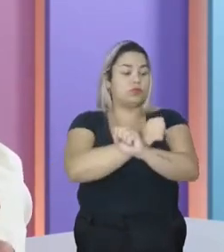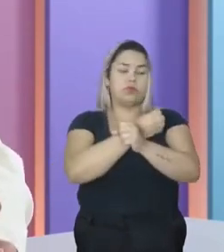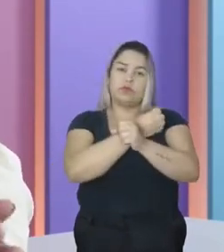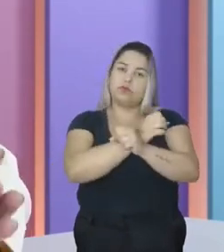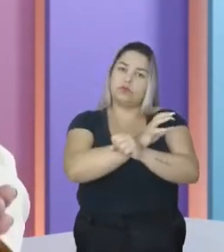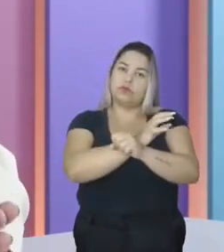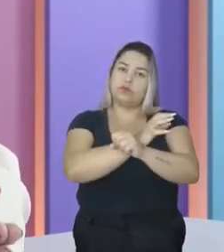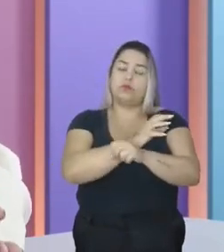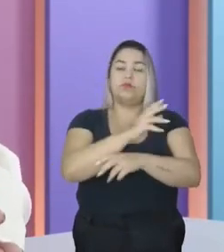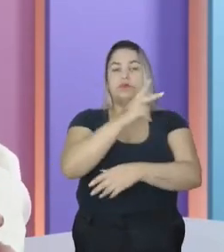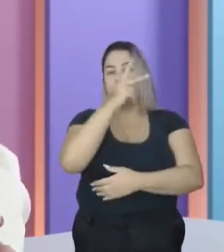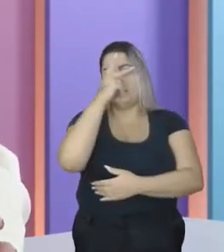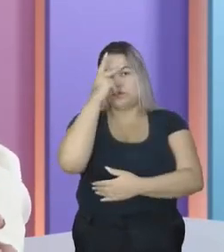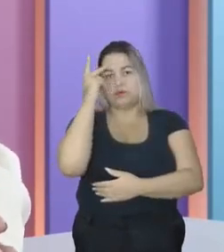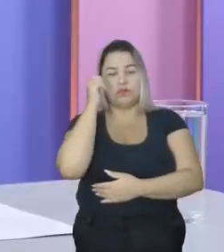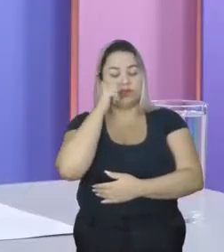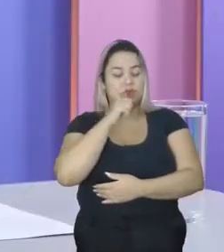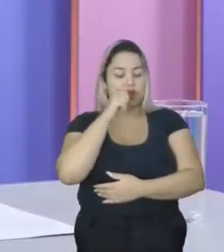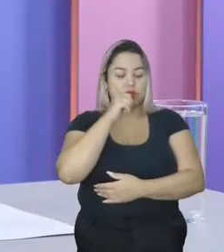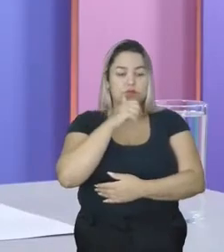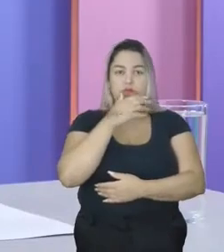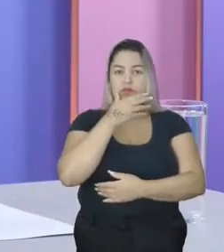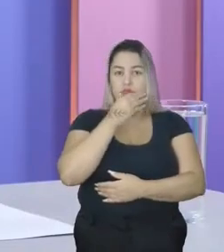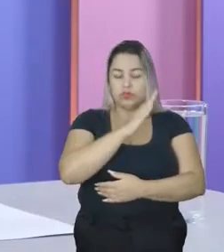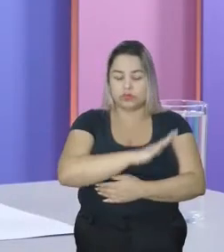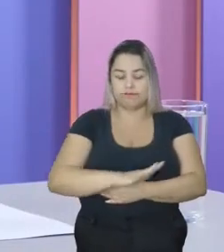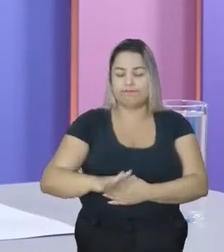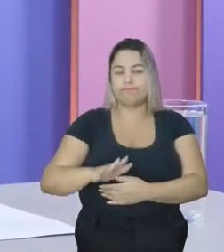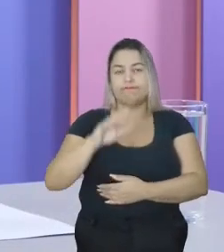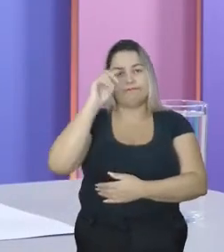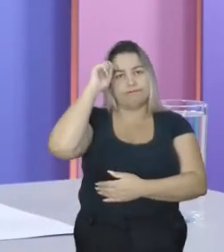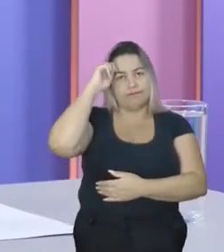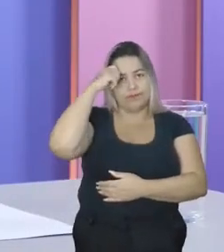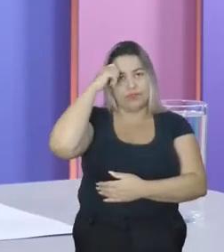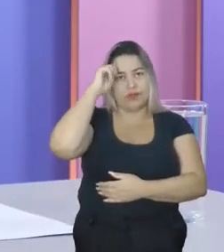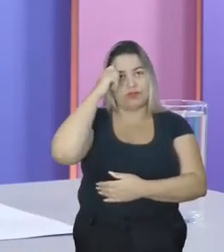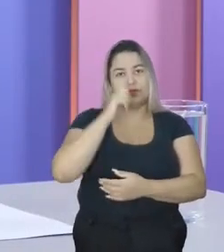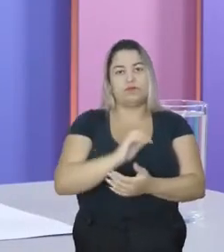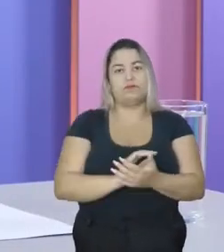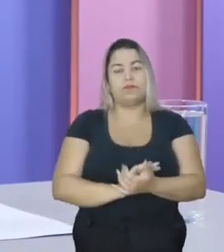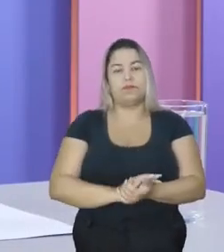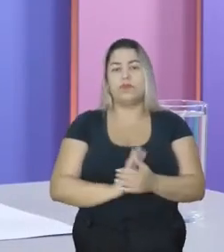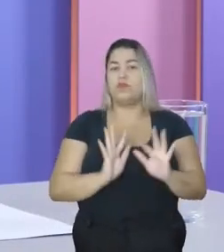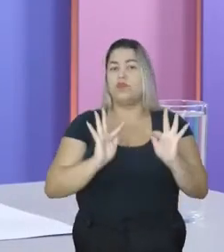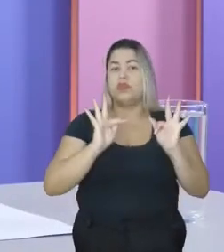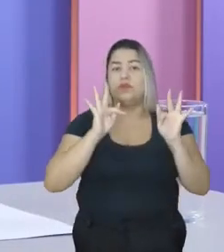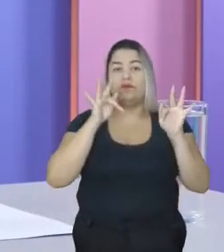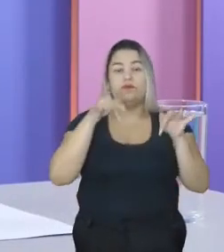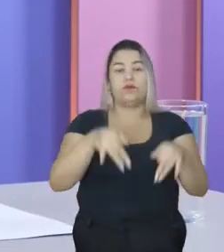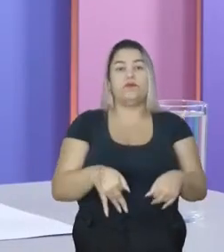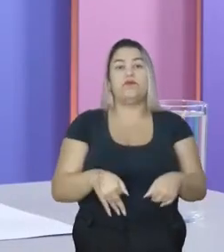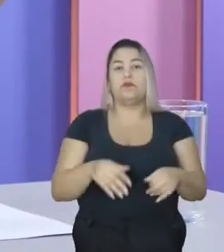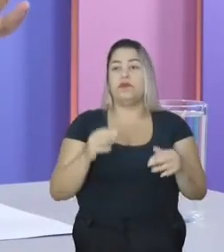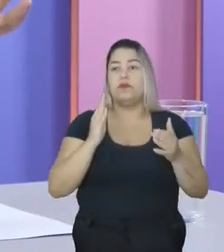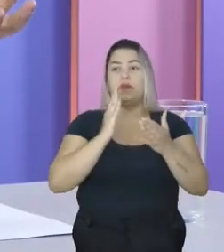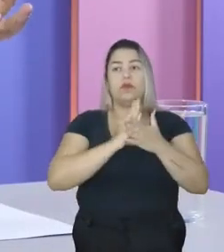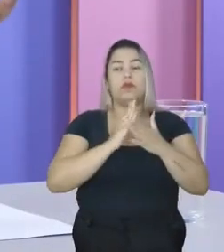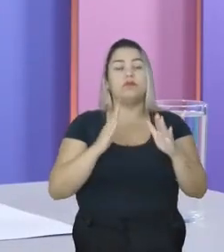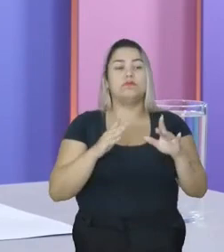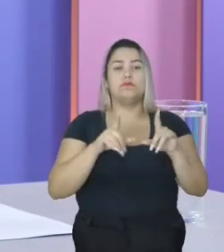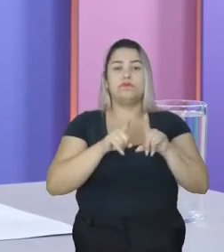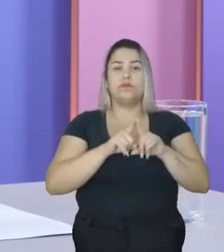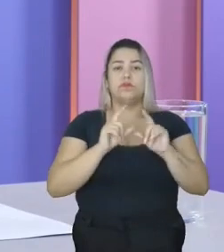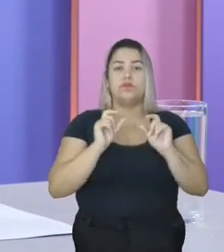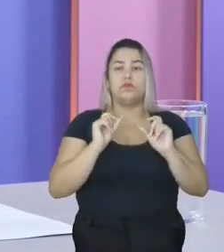mulheres e crianças negras, né? E que foi, ao fim, acabou se